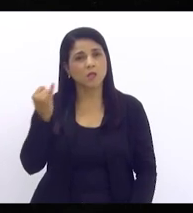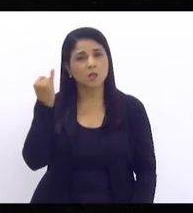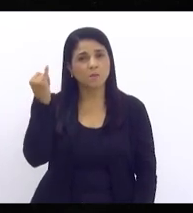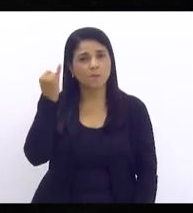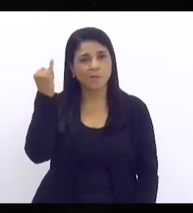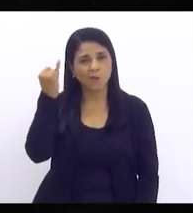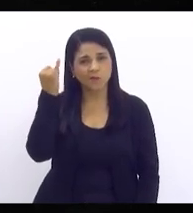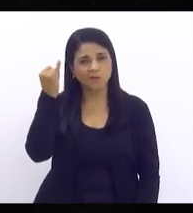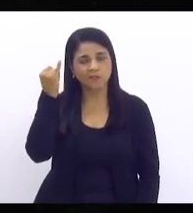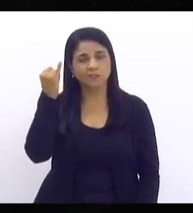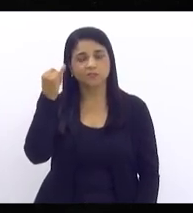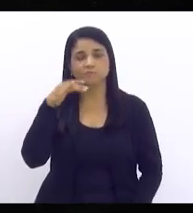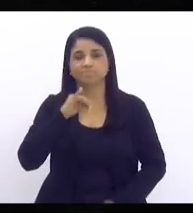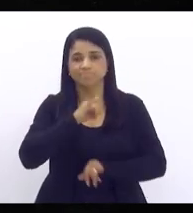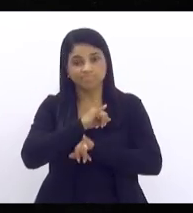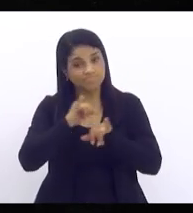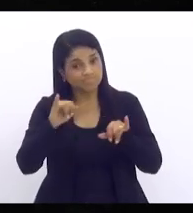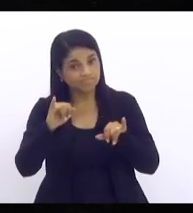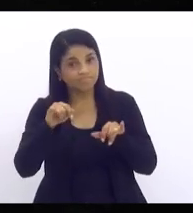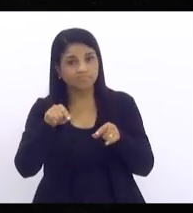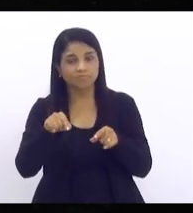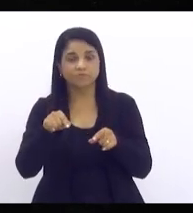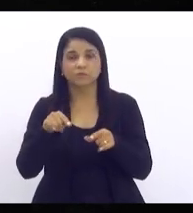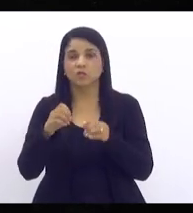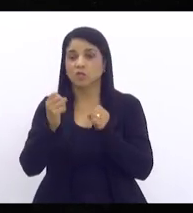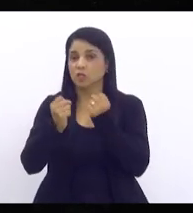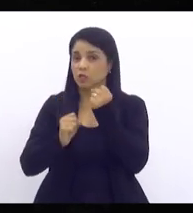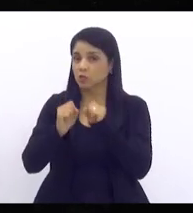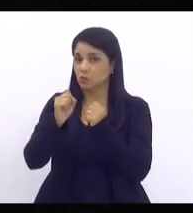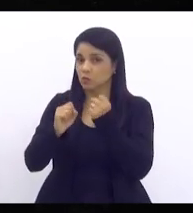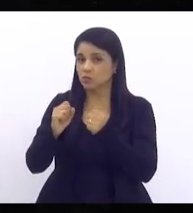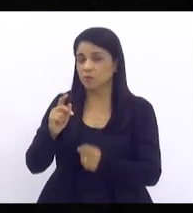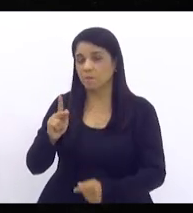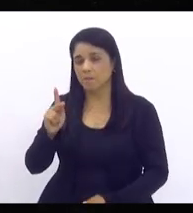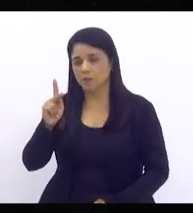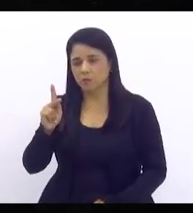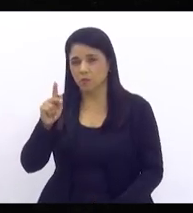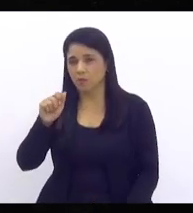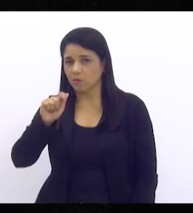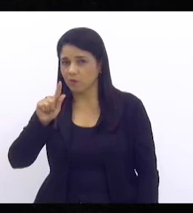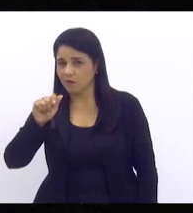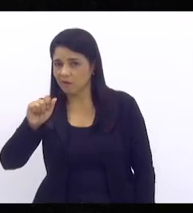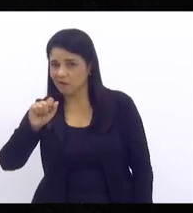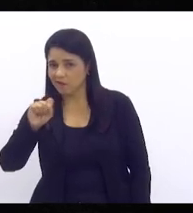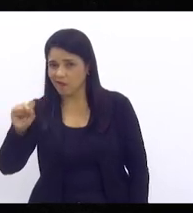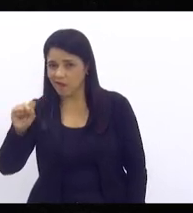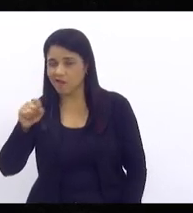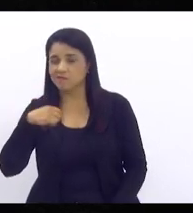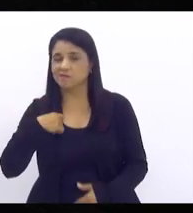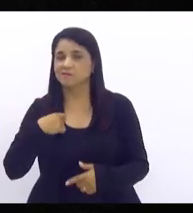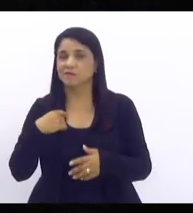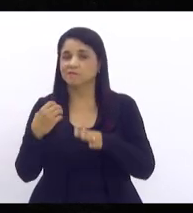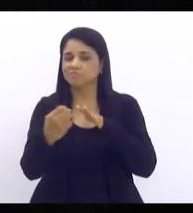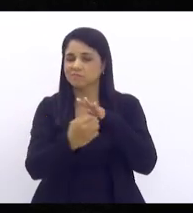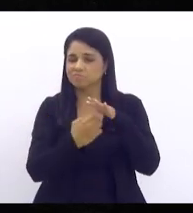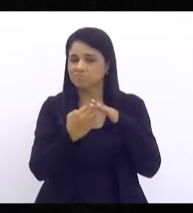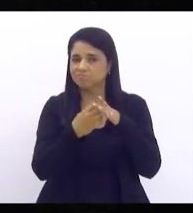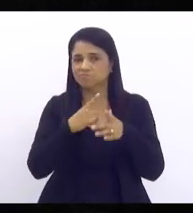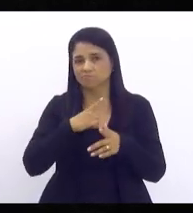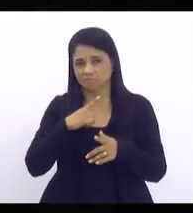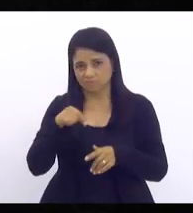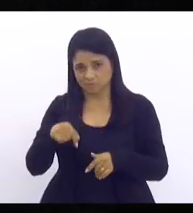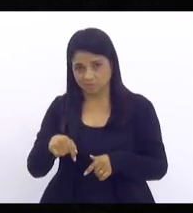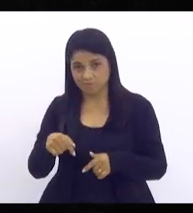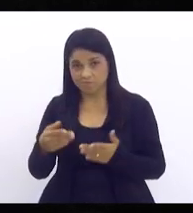gente ressaltar, não só a indústria do petróleo, do gás, em função das refinarias que a gente tem aqui, mas também